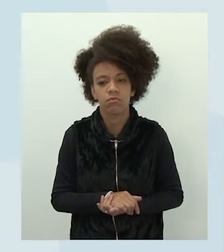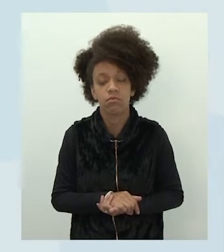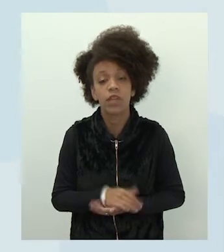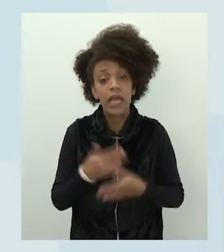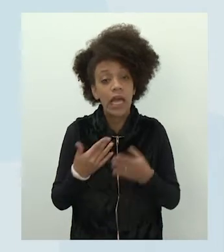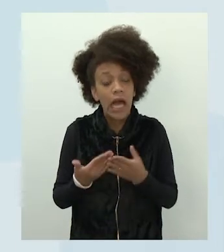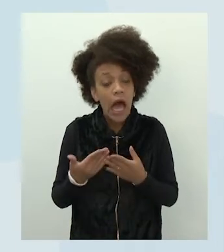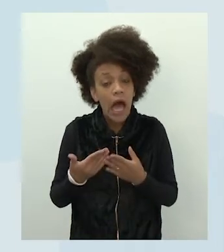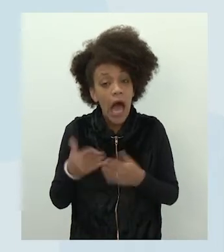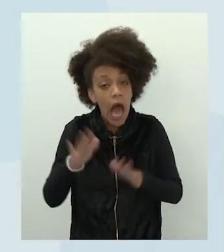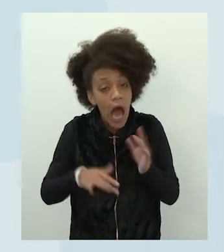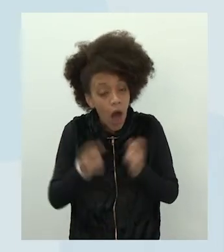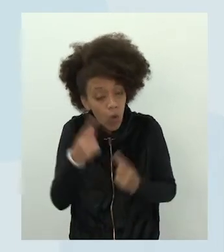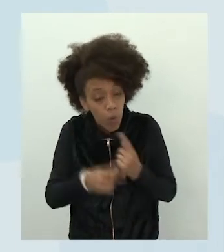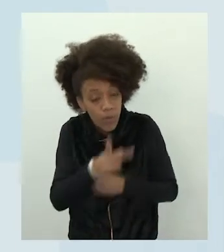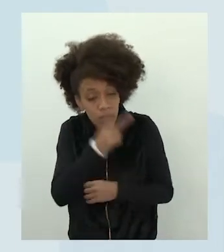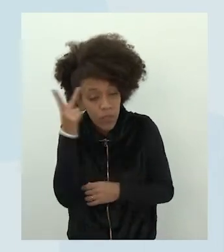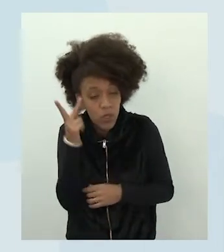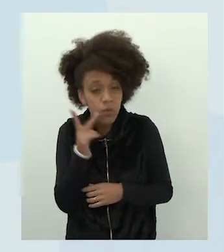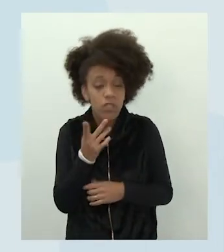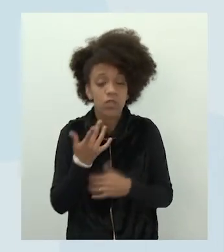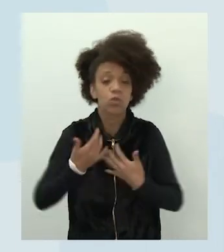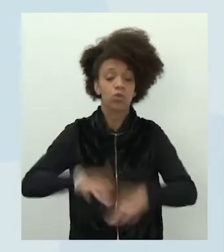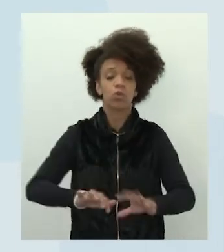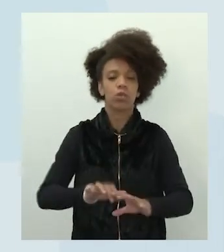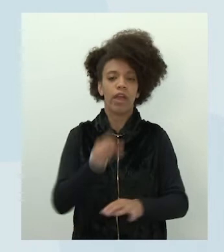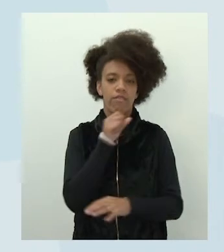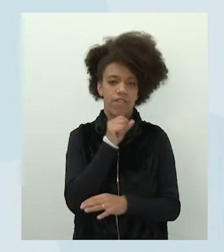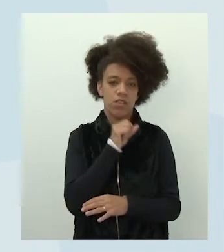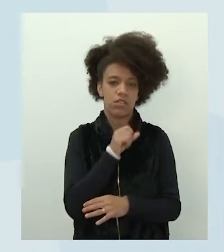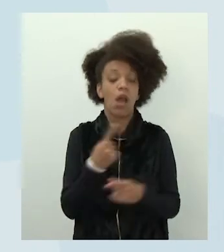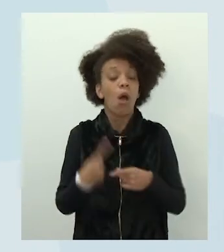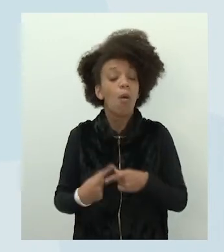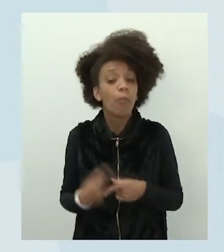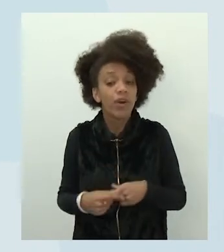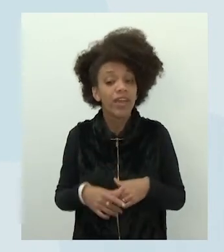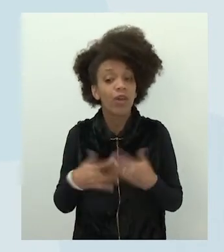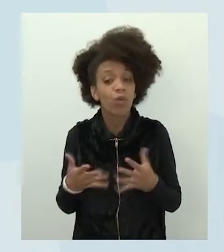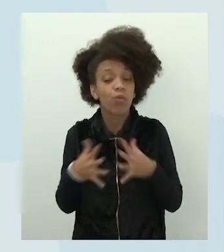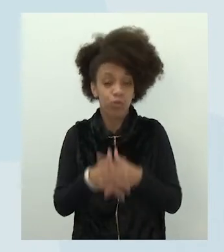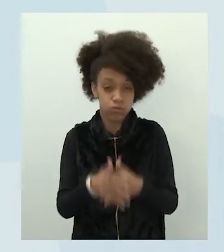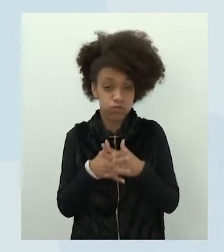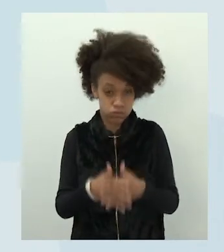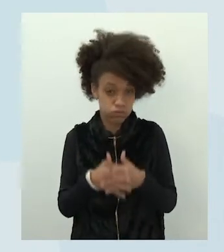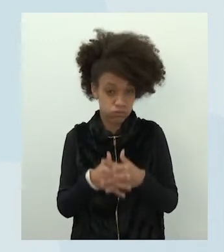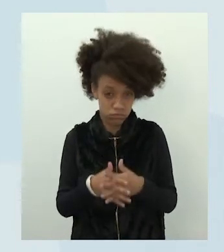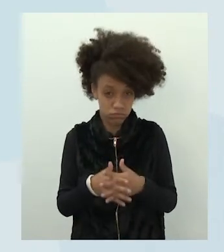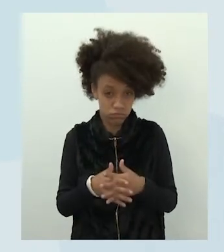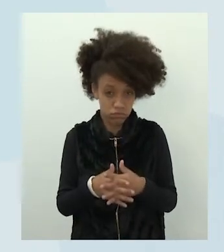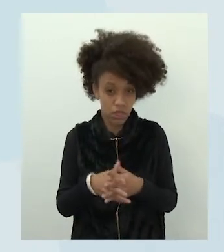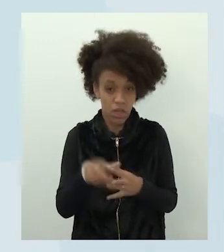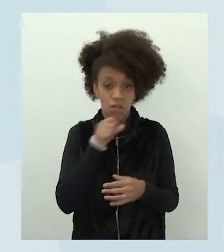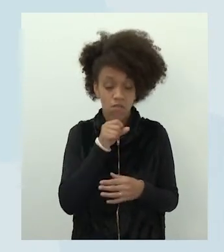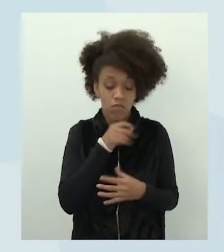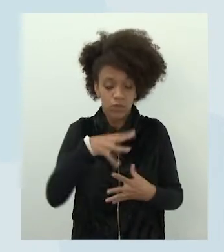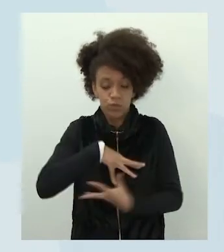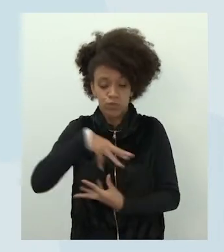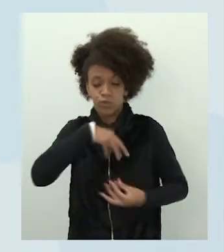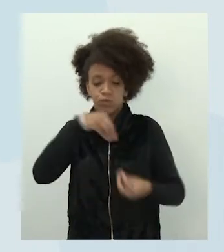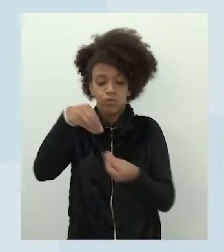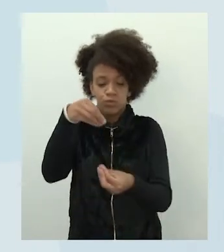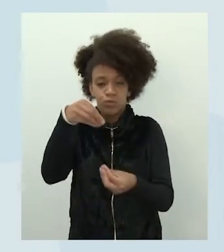Muitas pessoas não querem envelhecer porque confundem senescência